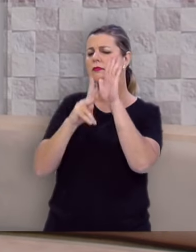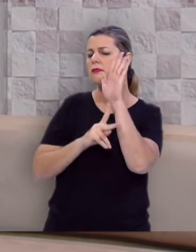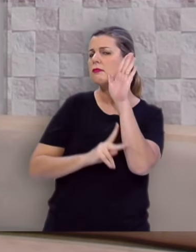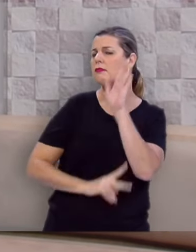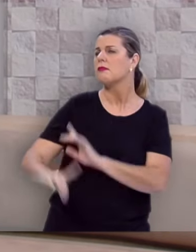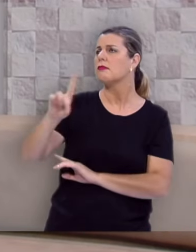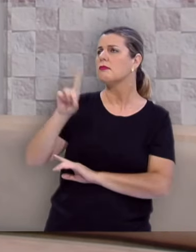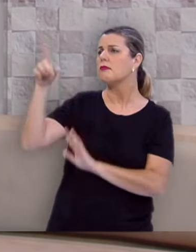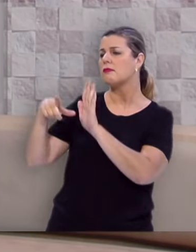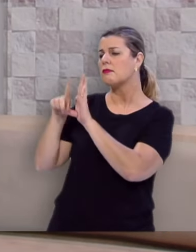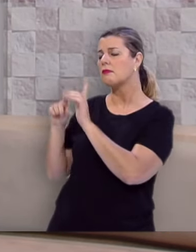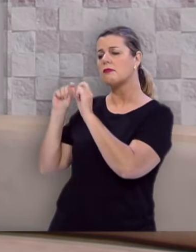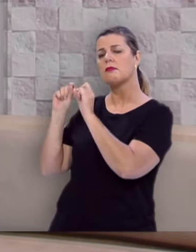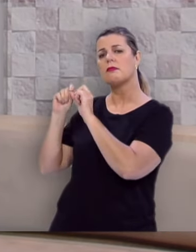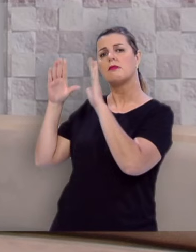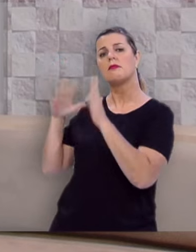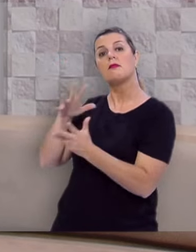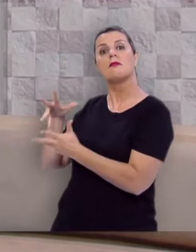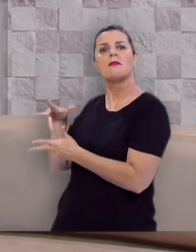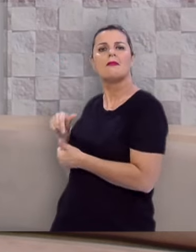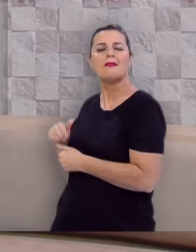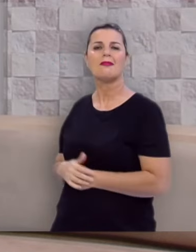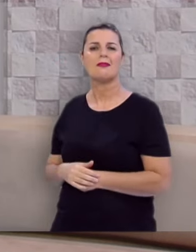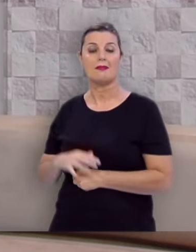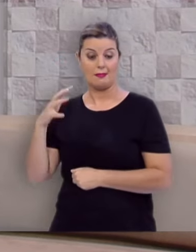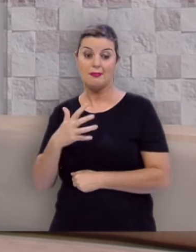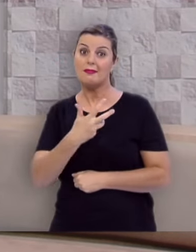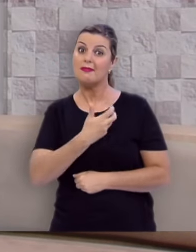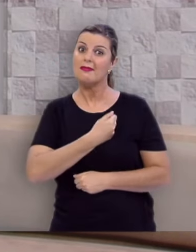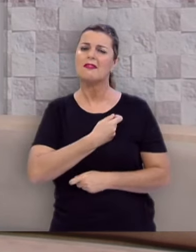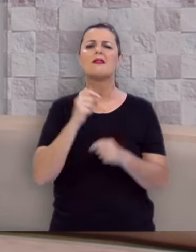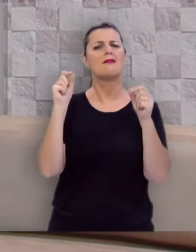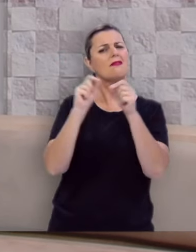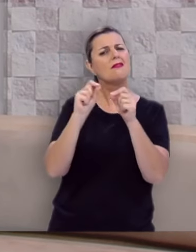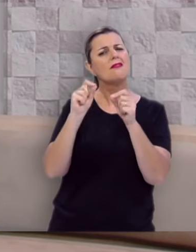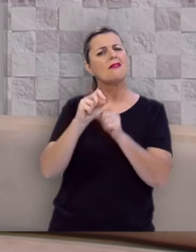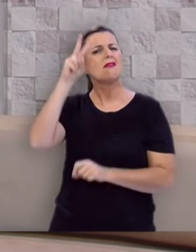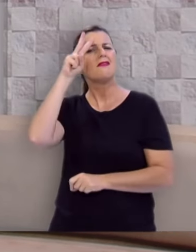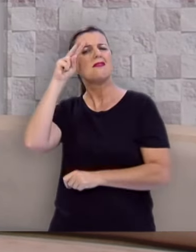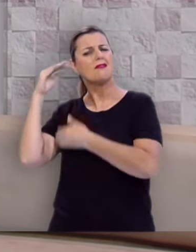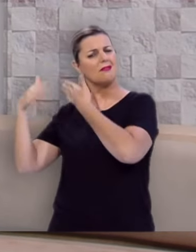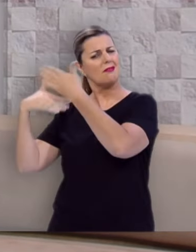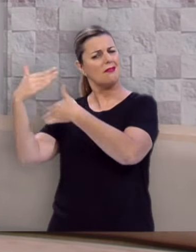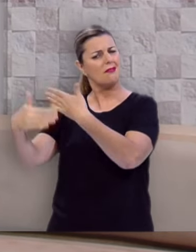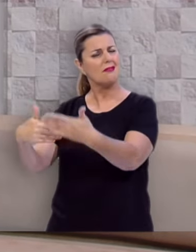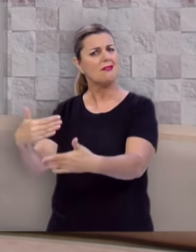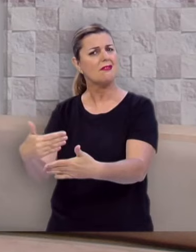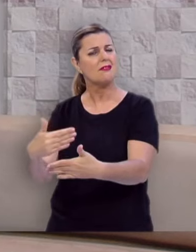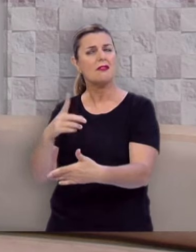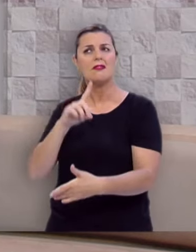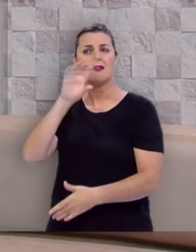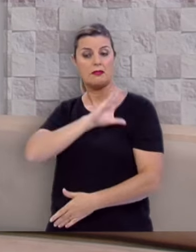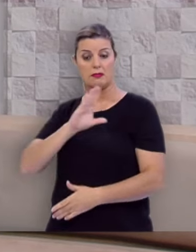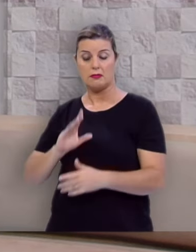planejada por Deus antes mesmo da criação do mundo. A salvação é executada na história,